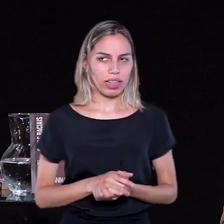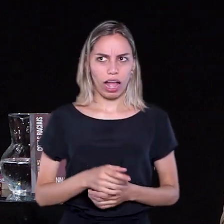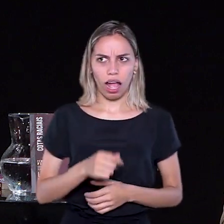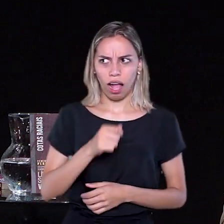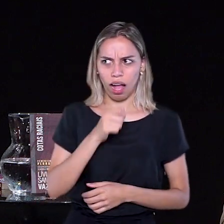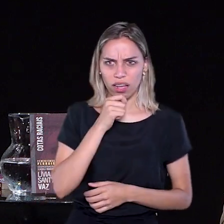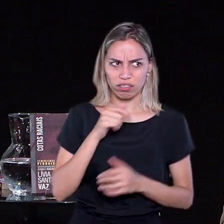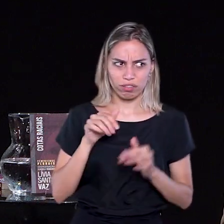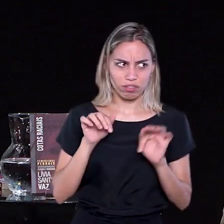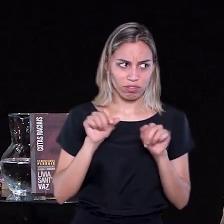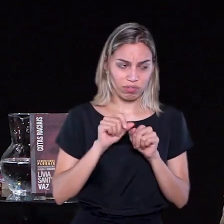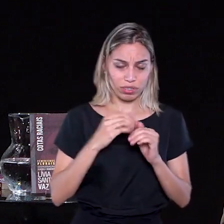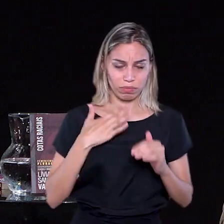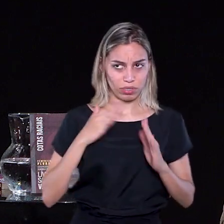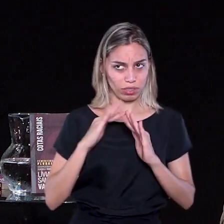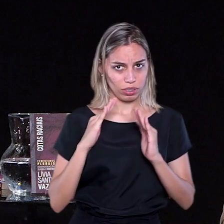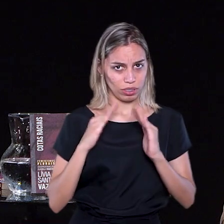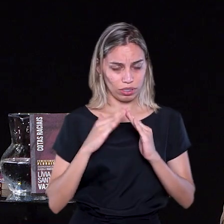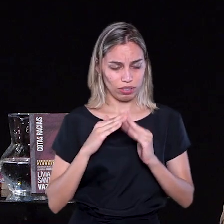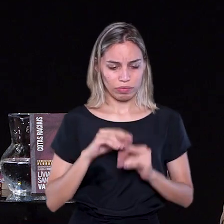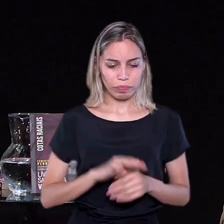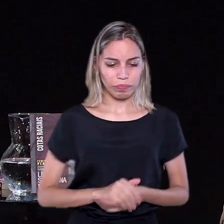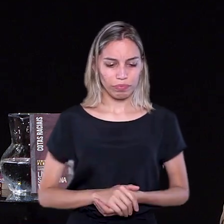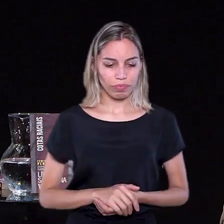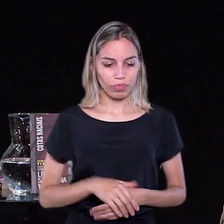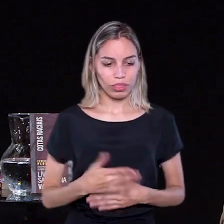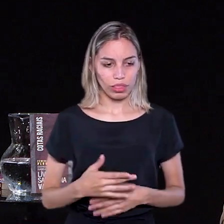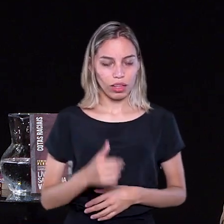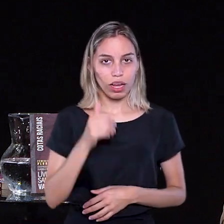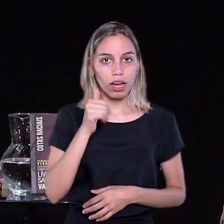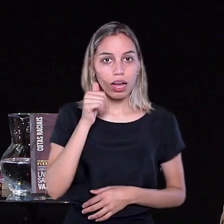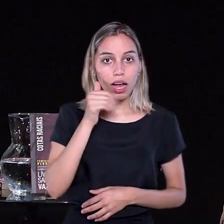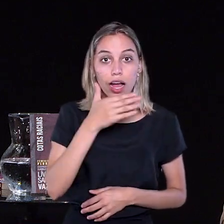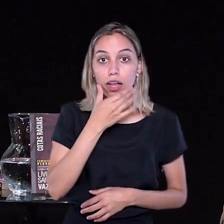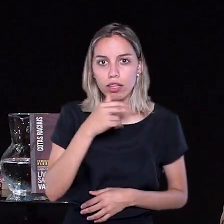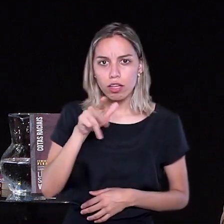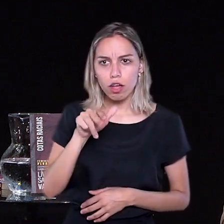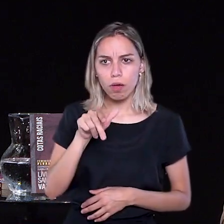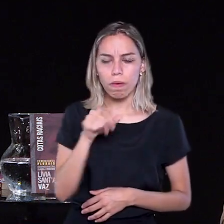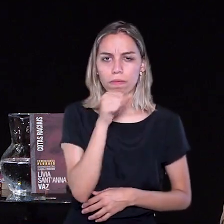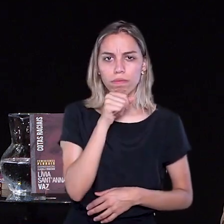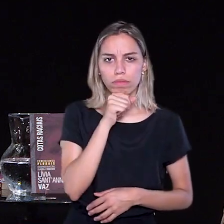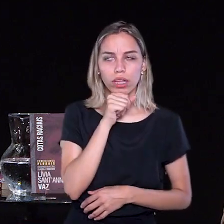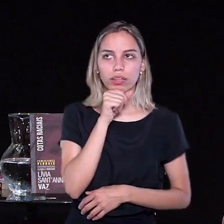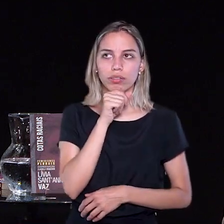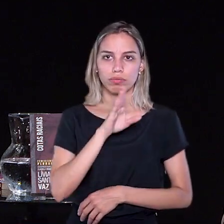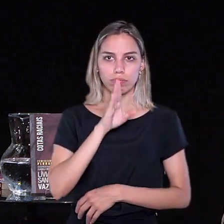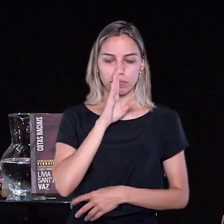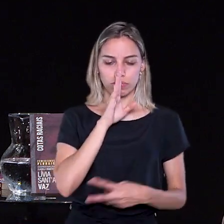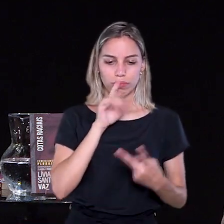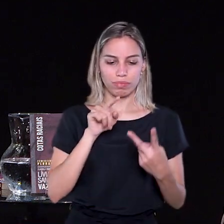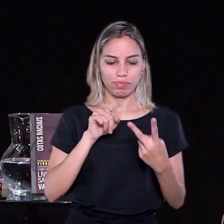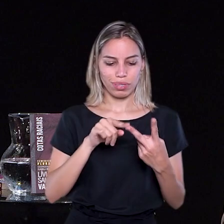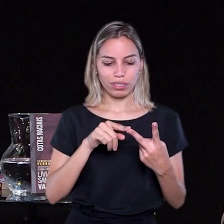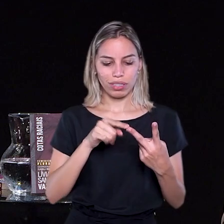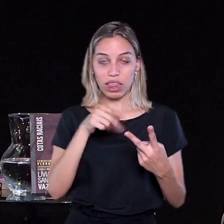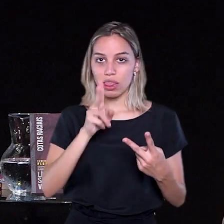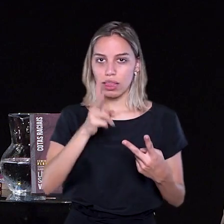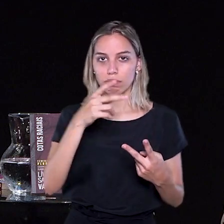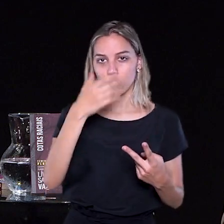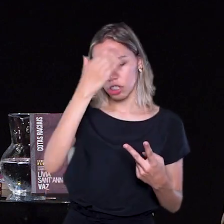Ainda não fiz, mas enfim. E aí meu irmão mais velho, muito tímido, ficava calado. A minha irmã do meio, muito emotiva,